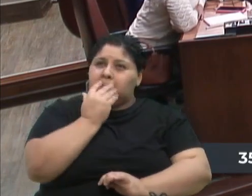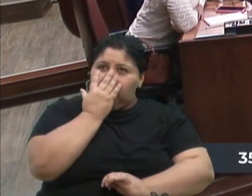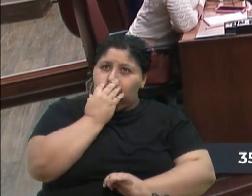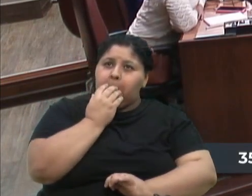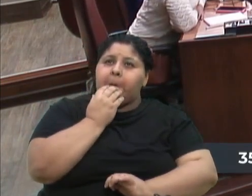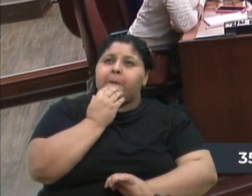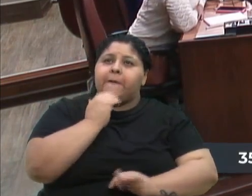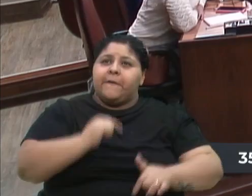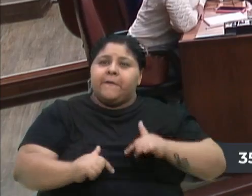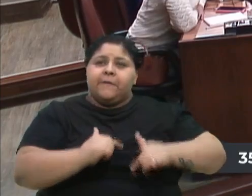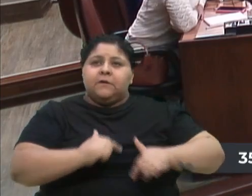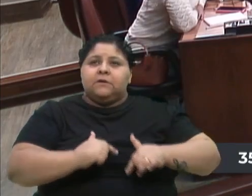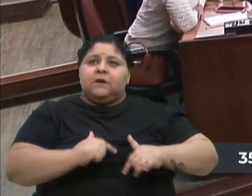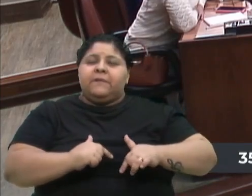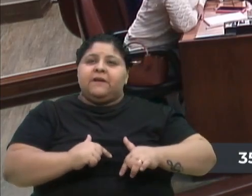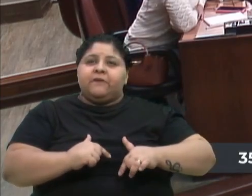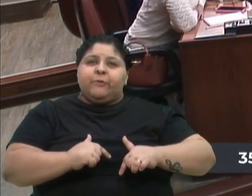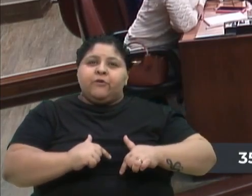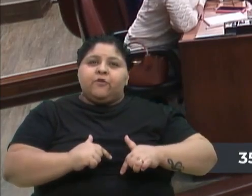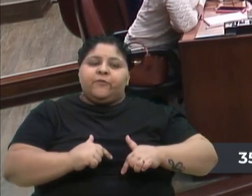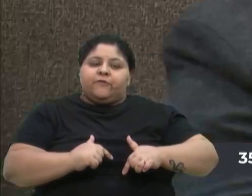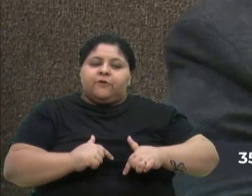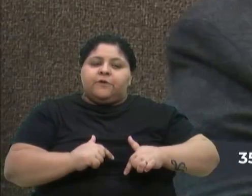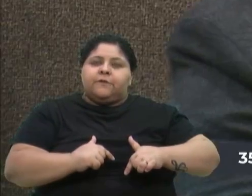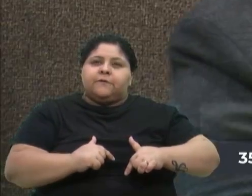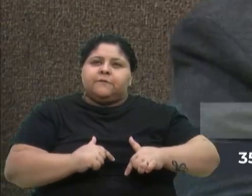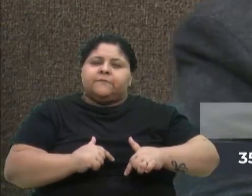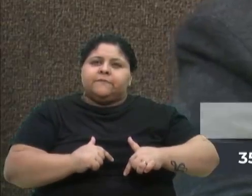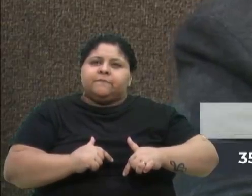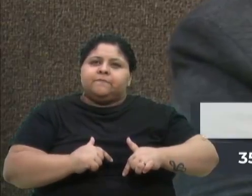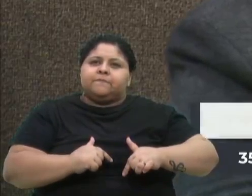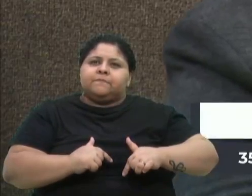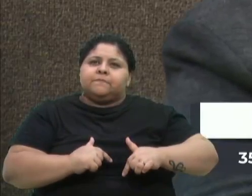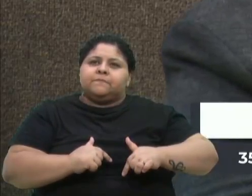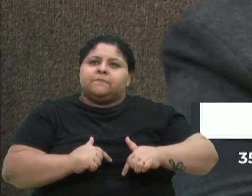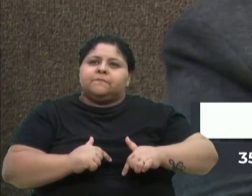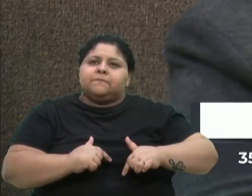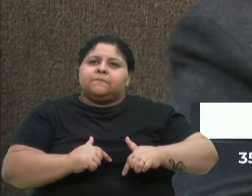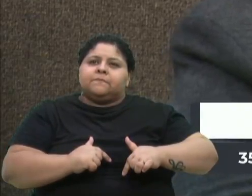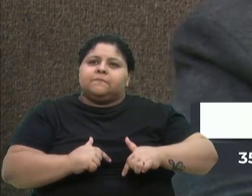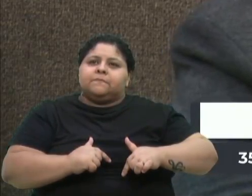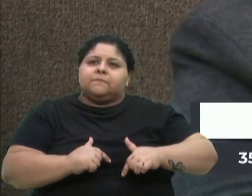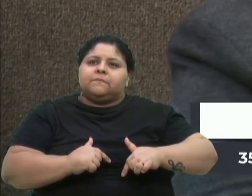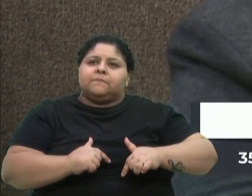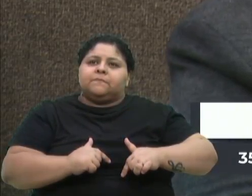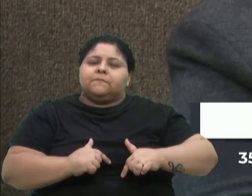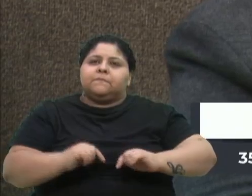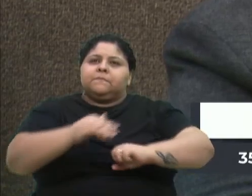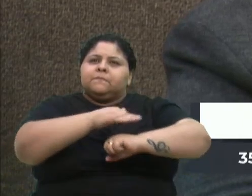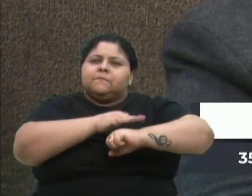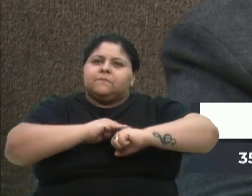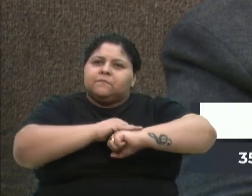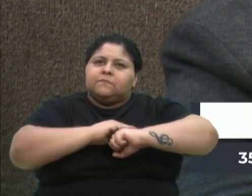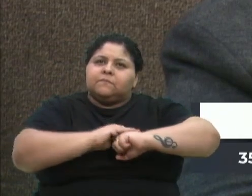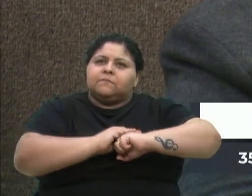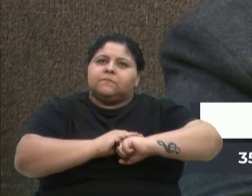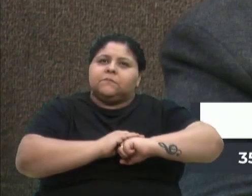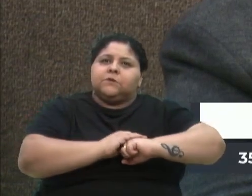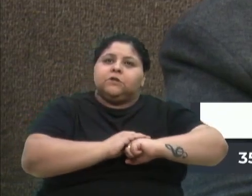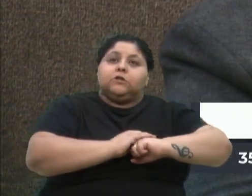um trabalho de formiguinha, né, de muitas indicações. Conversamos, eu e o vereador